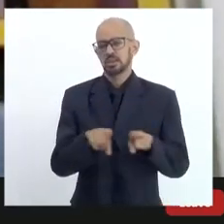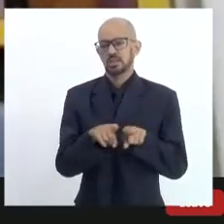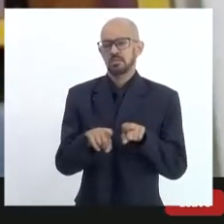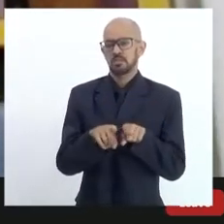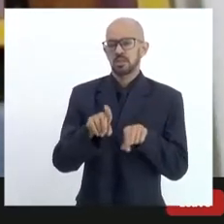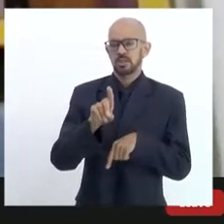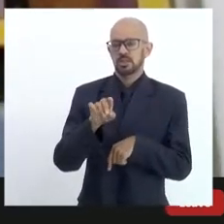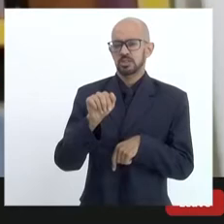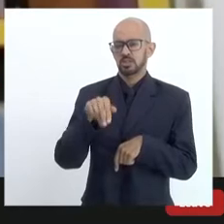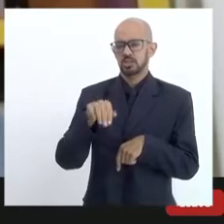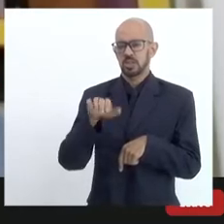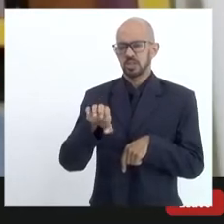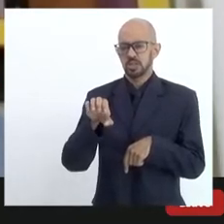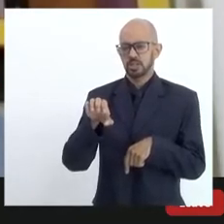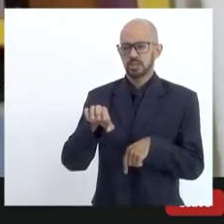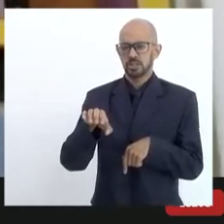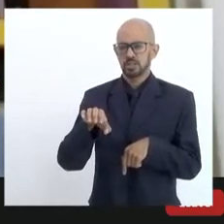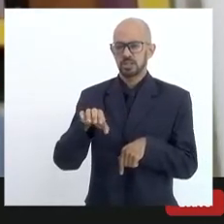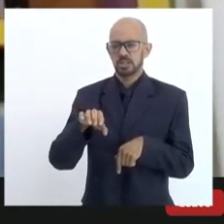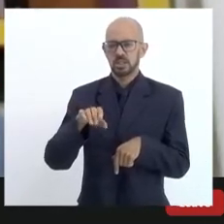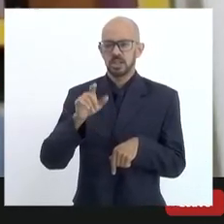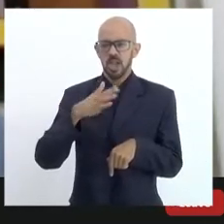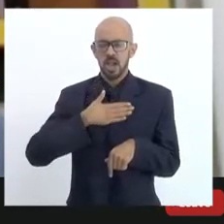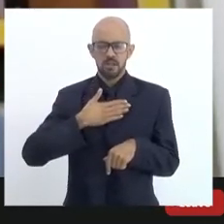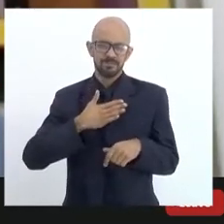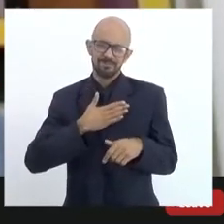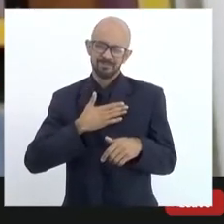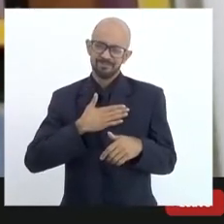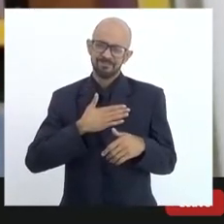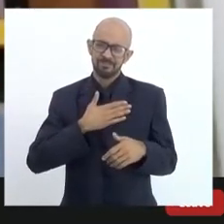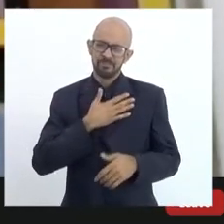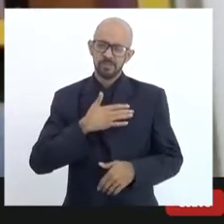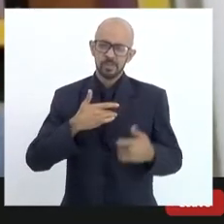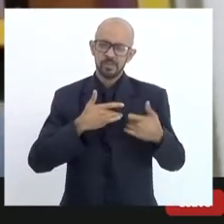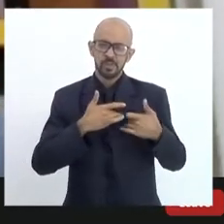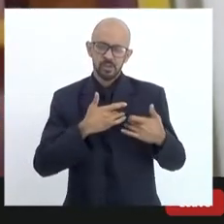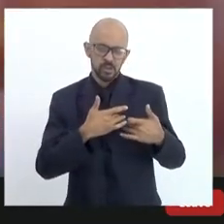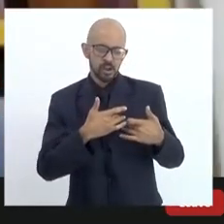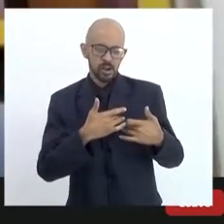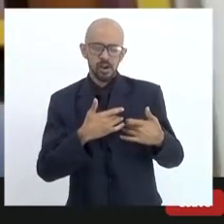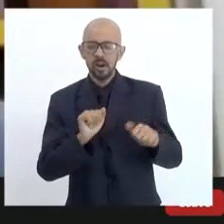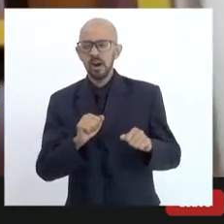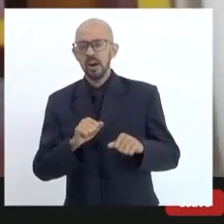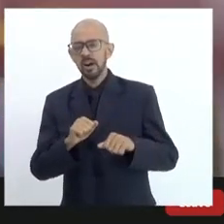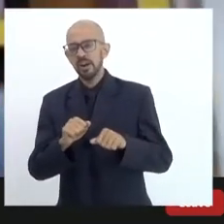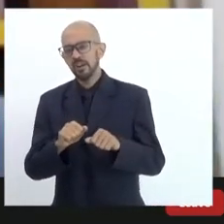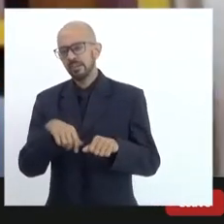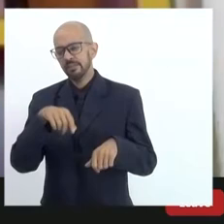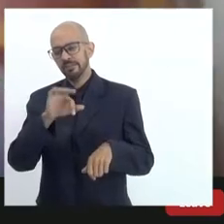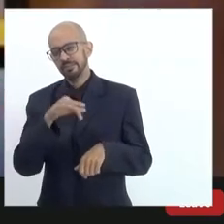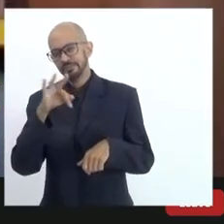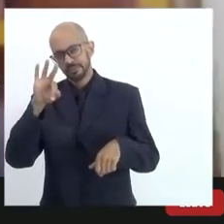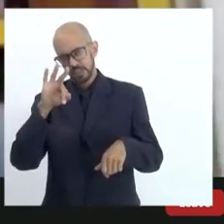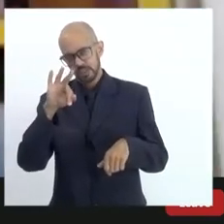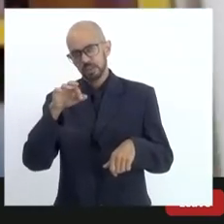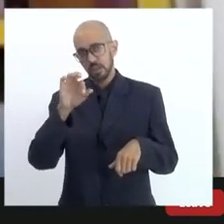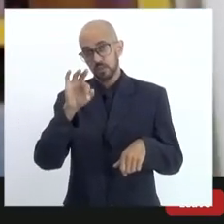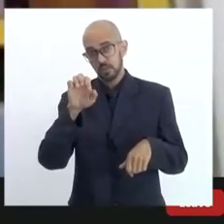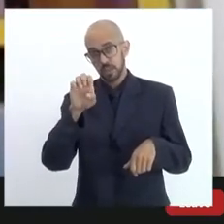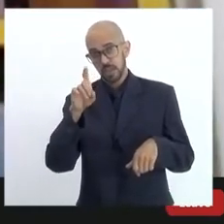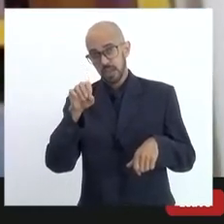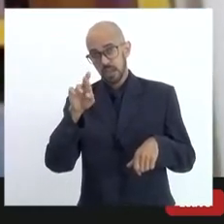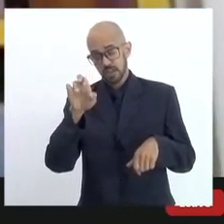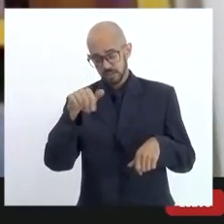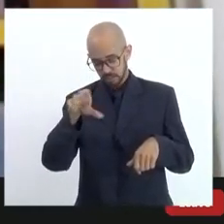grande parceira, que é a minha solidariedade com a Ari, né? A Ari que é uma parceirona, né? Se a federação é a Ari, então está dentro, né? A Ari sempre está